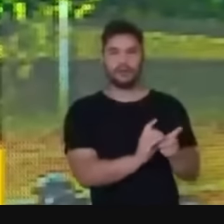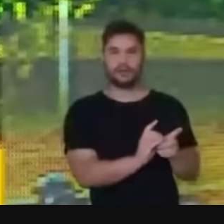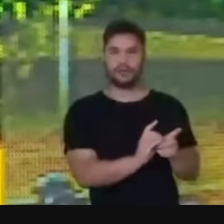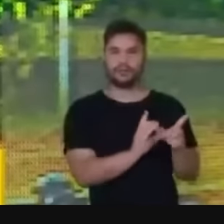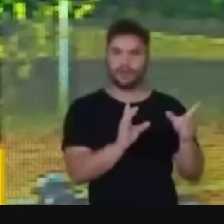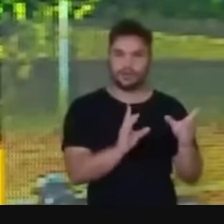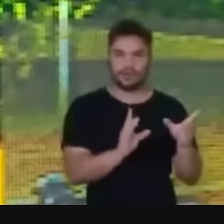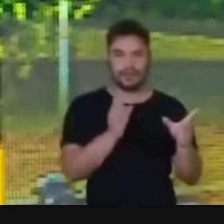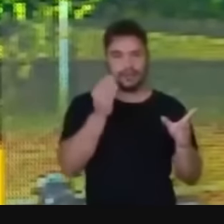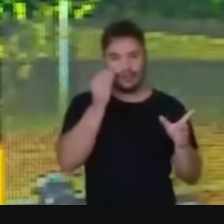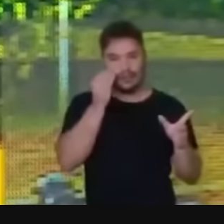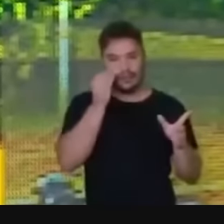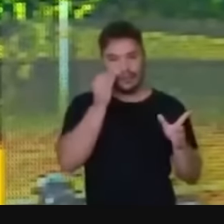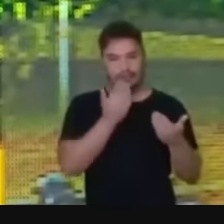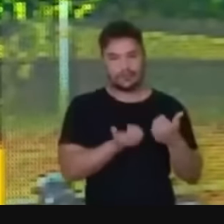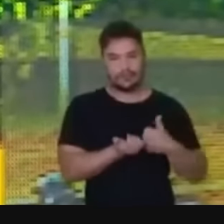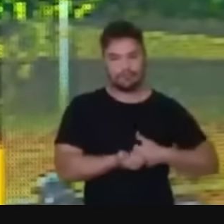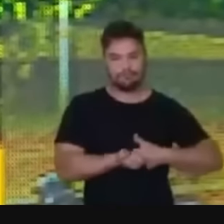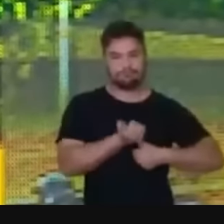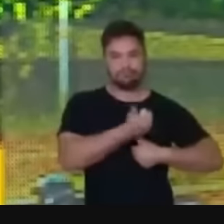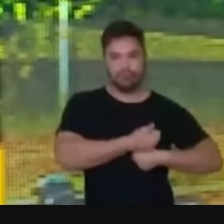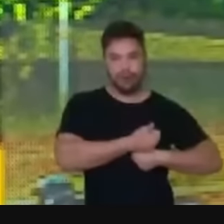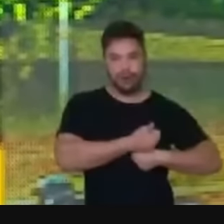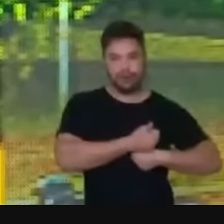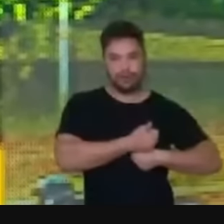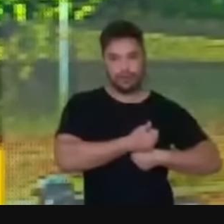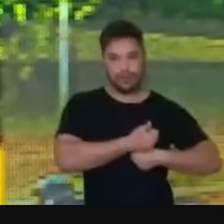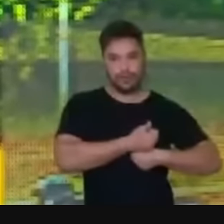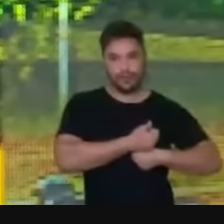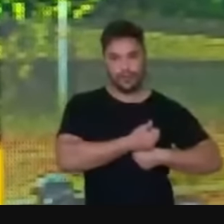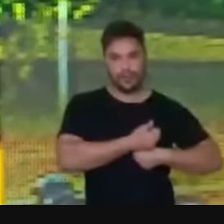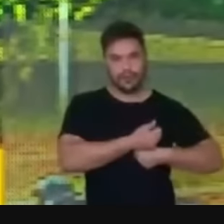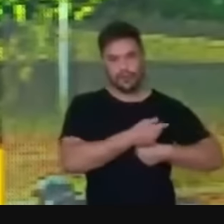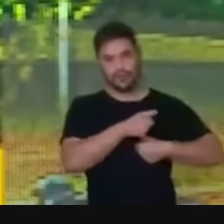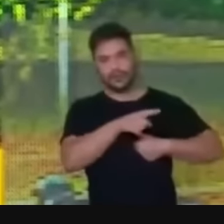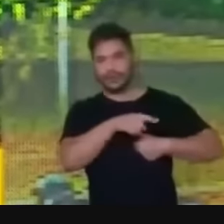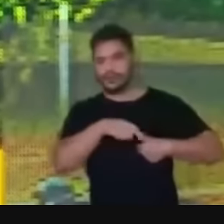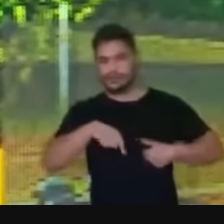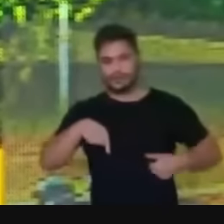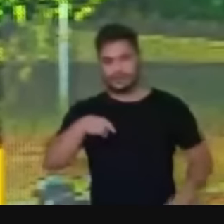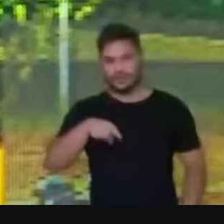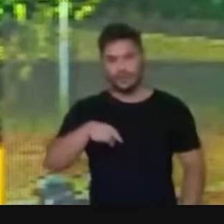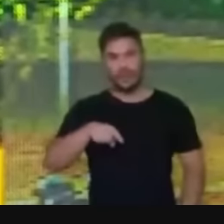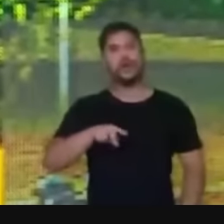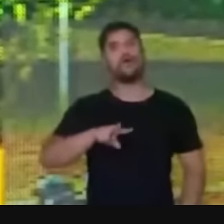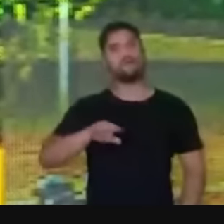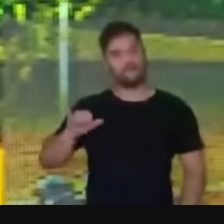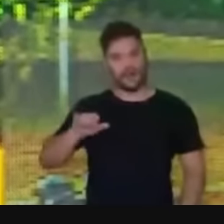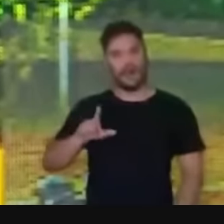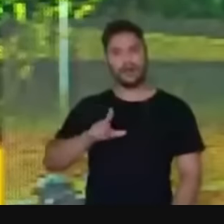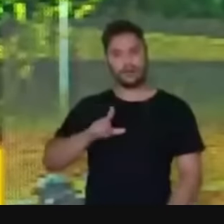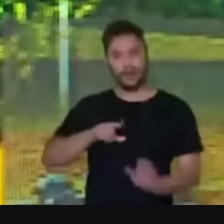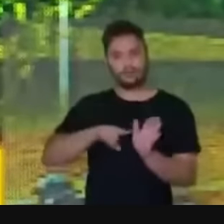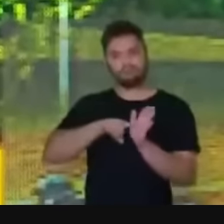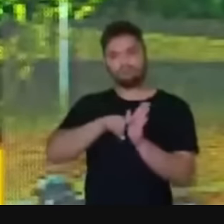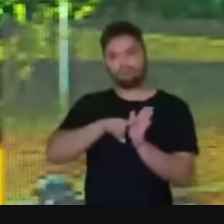a tentativa de instalação de um estado de exceção, serão devidamente